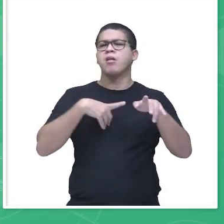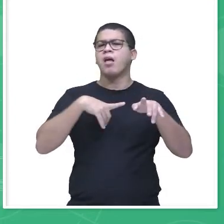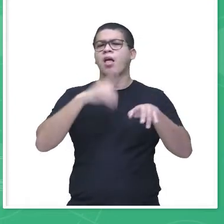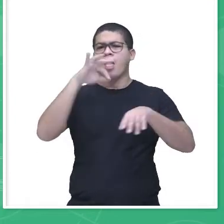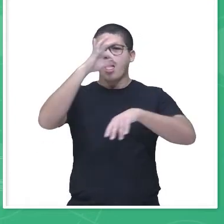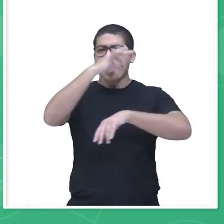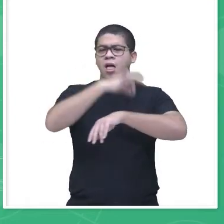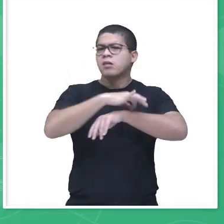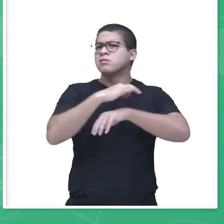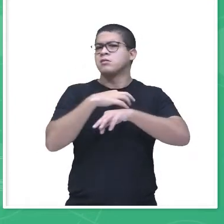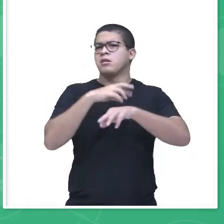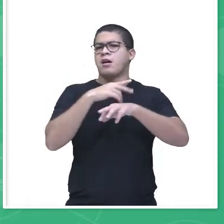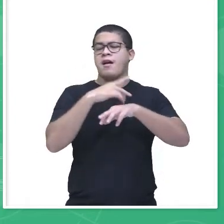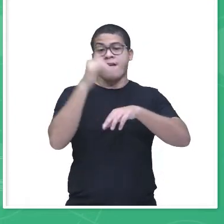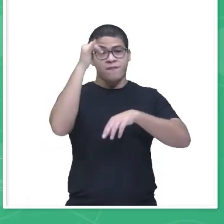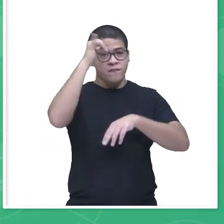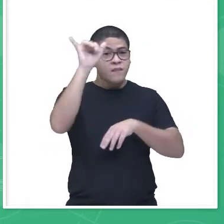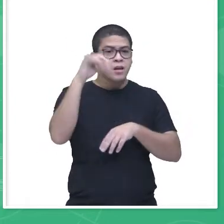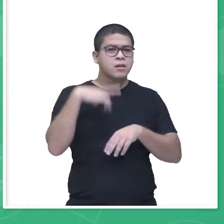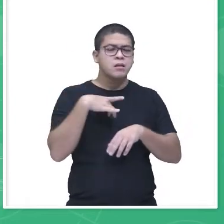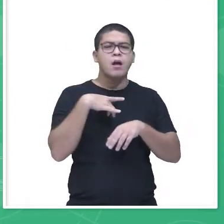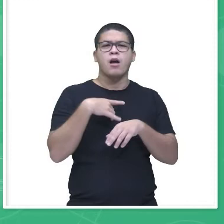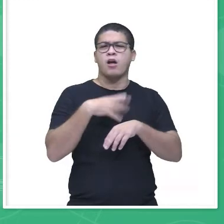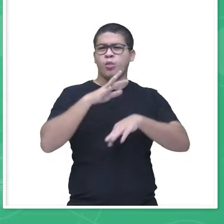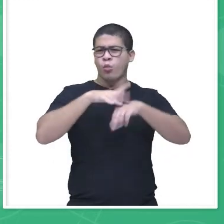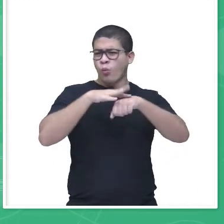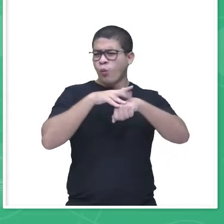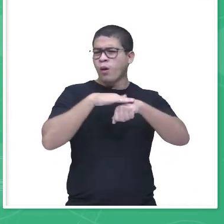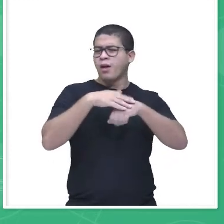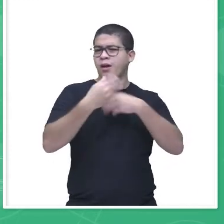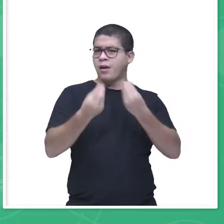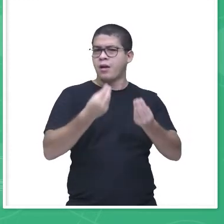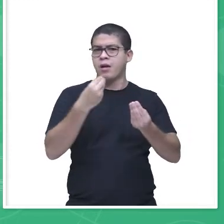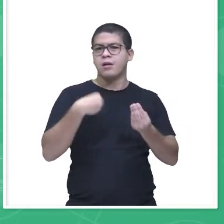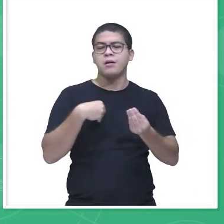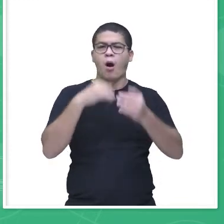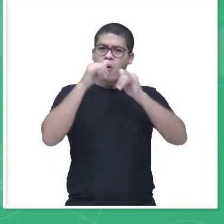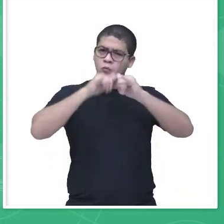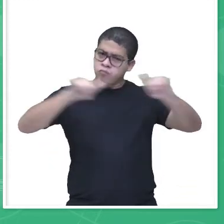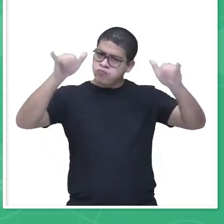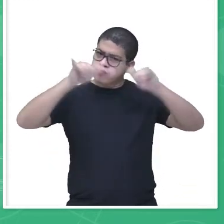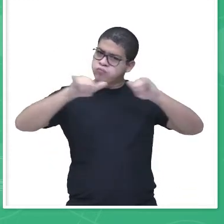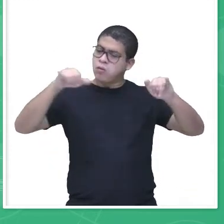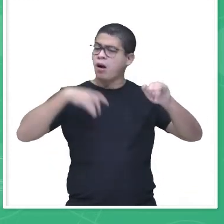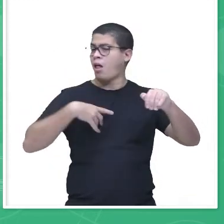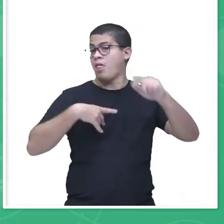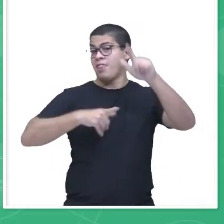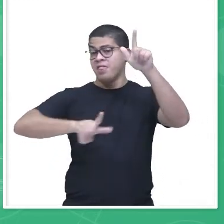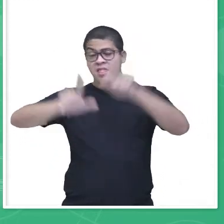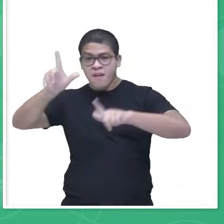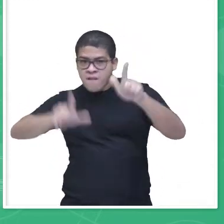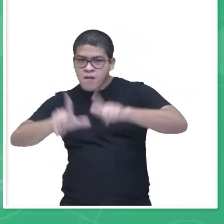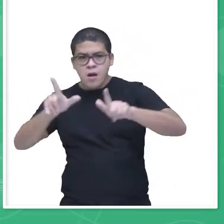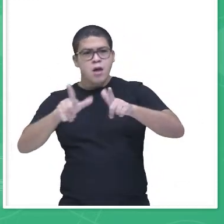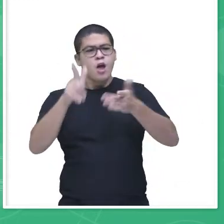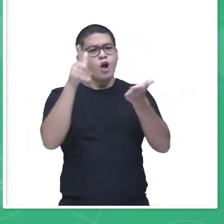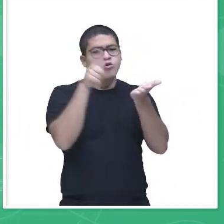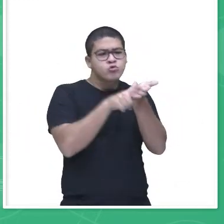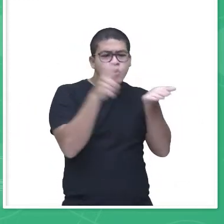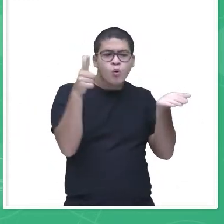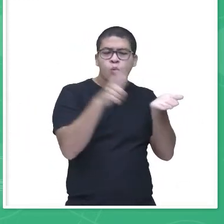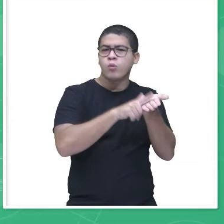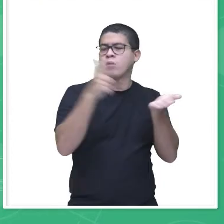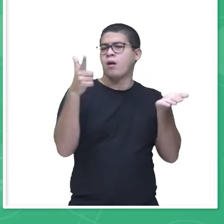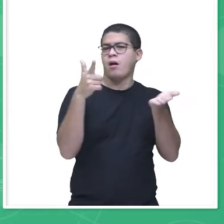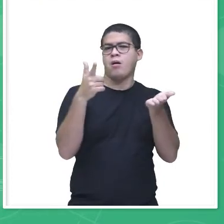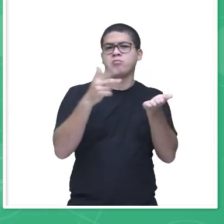causam doenças, né? Então, fazer campanhas para evitar a proliferação desses insetos. É um exemplo de